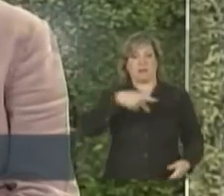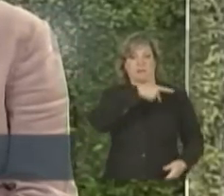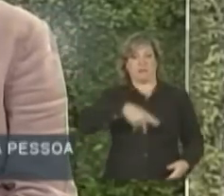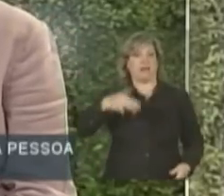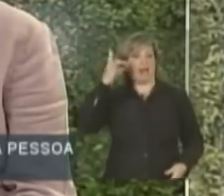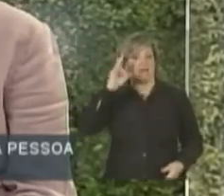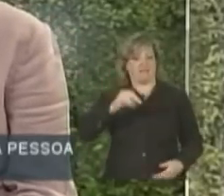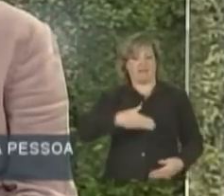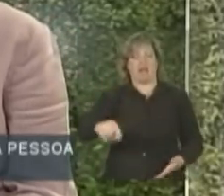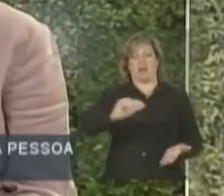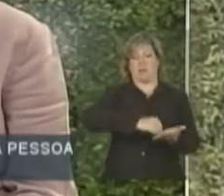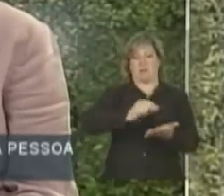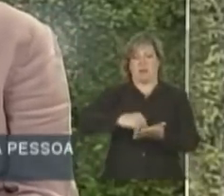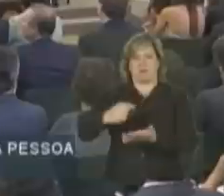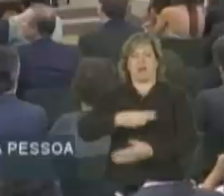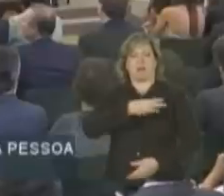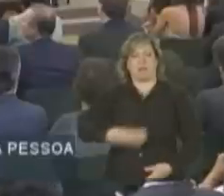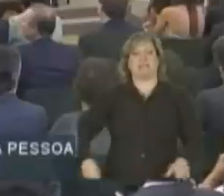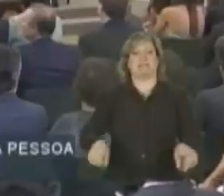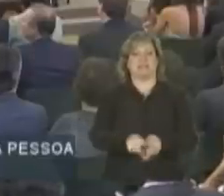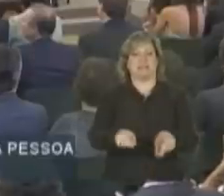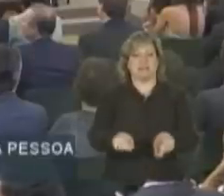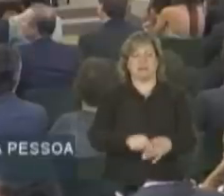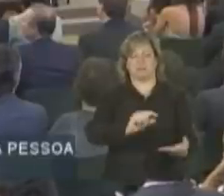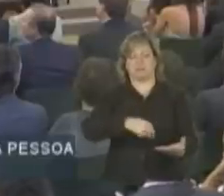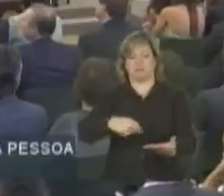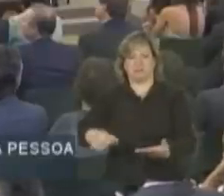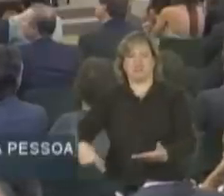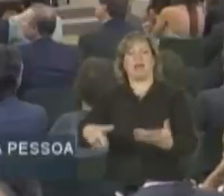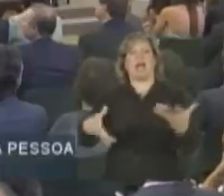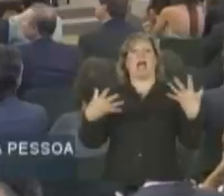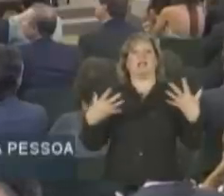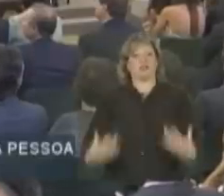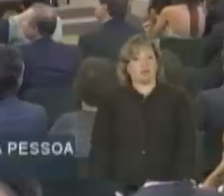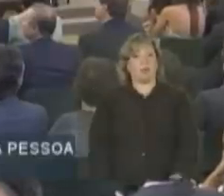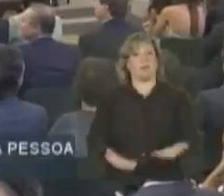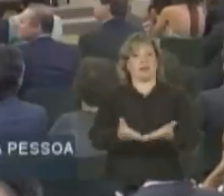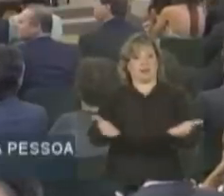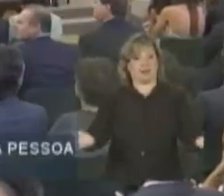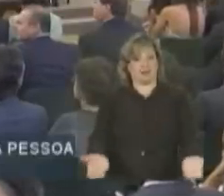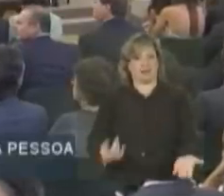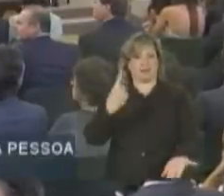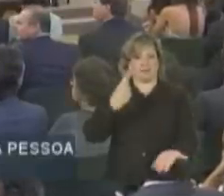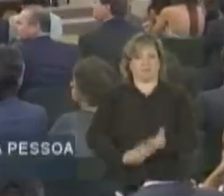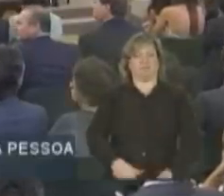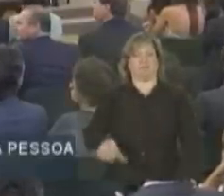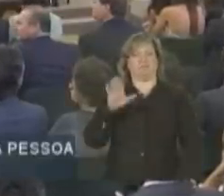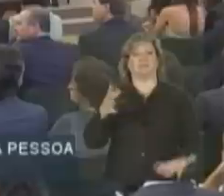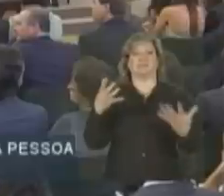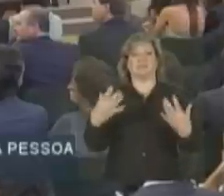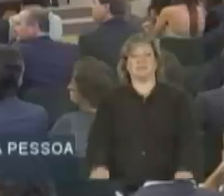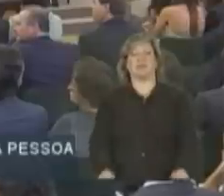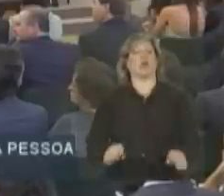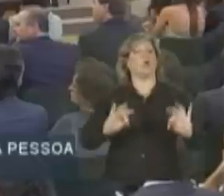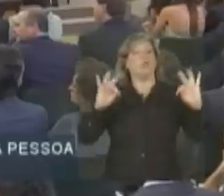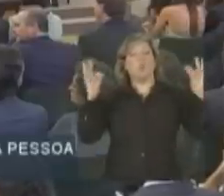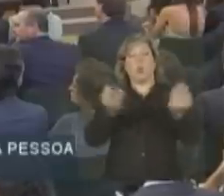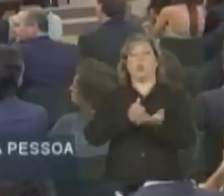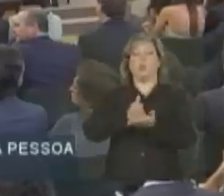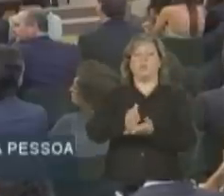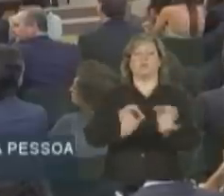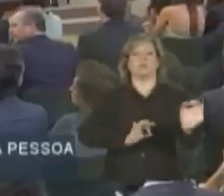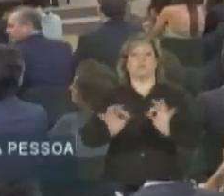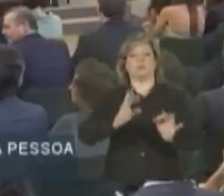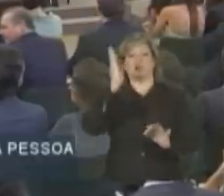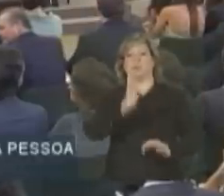presidenta e pelos senhores ministros e ministras assumem em si todas as diretrizes aprovadas no âmbito